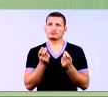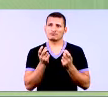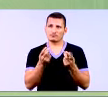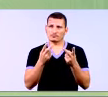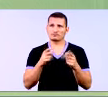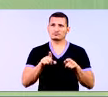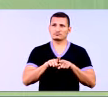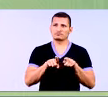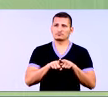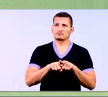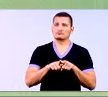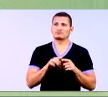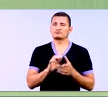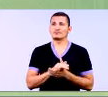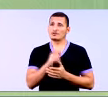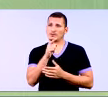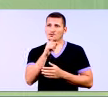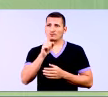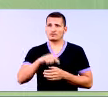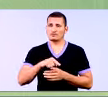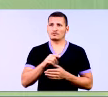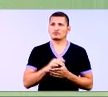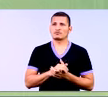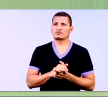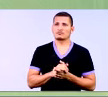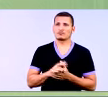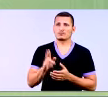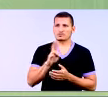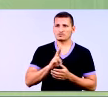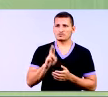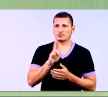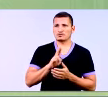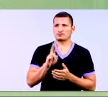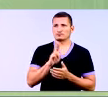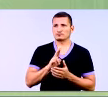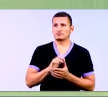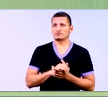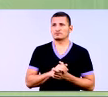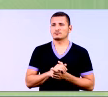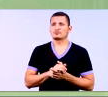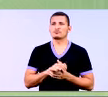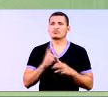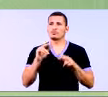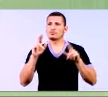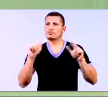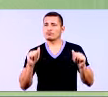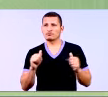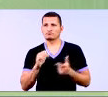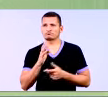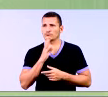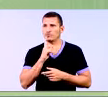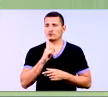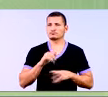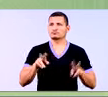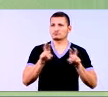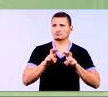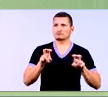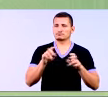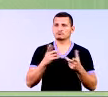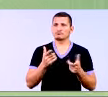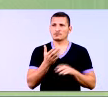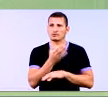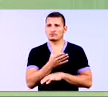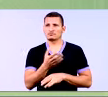tá? Esse é o que ele chama, que o usuário, que a gente já, mesmo sem nunca ter trabalhado com computação, eu vou lá e